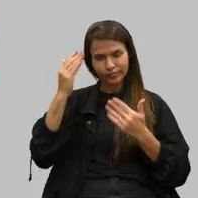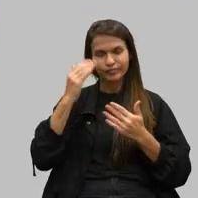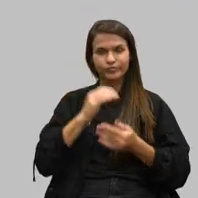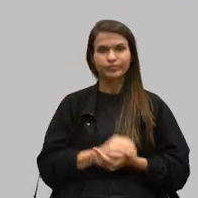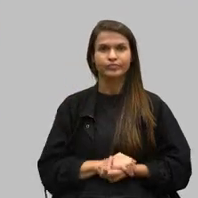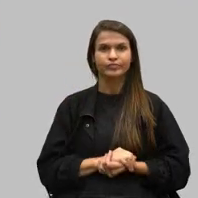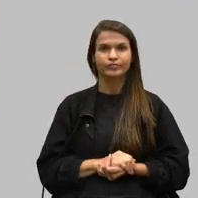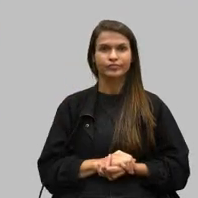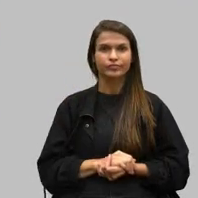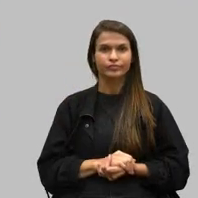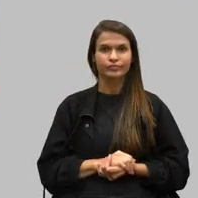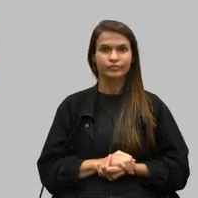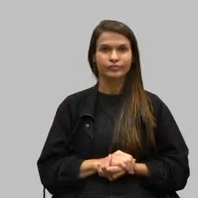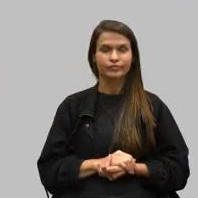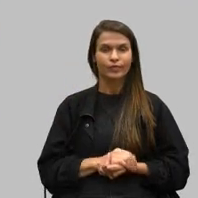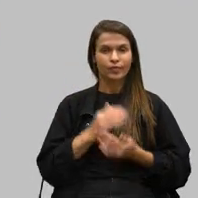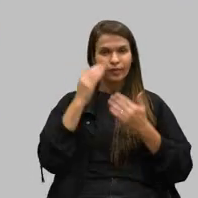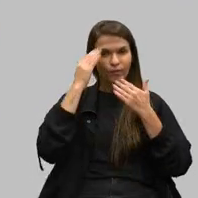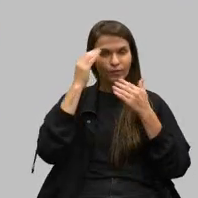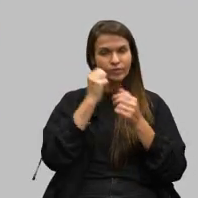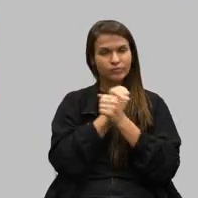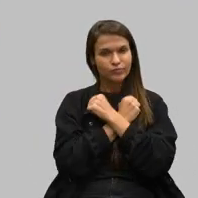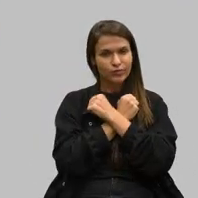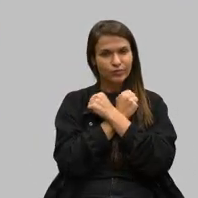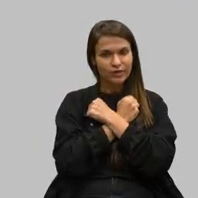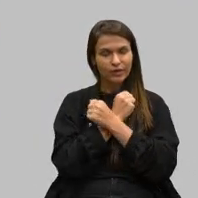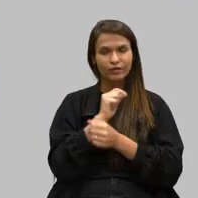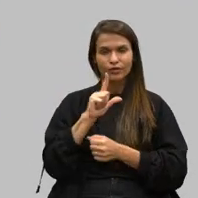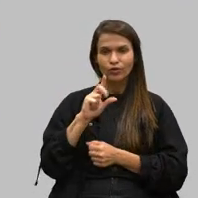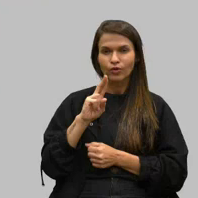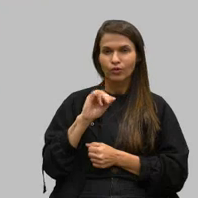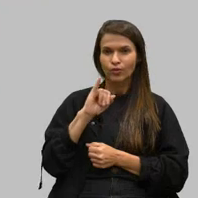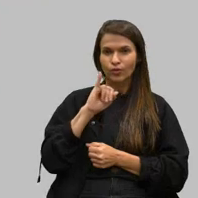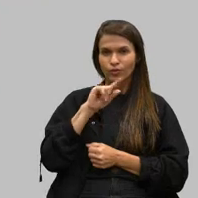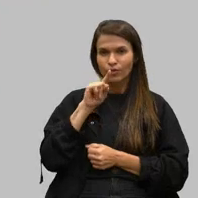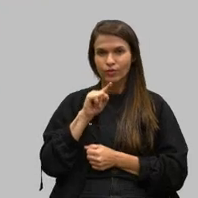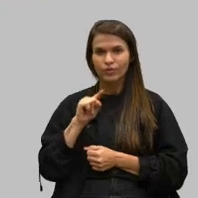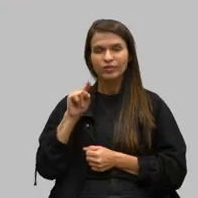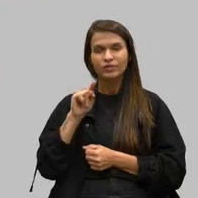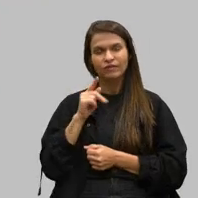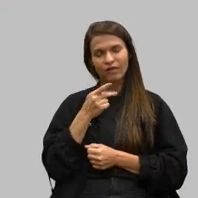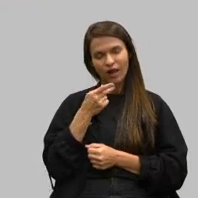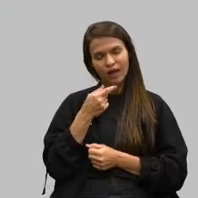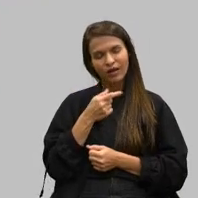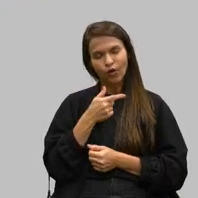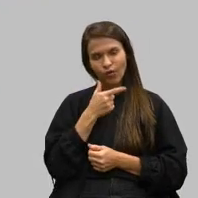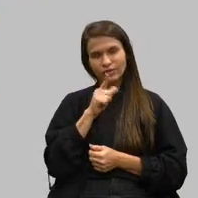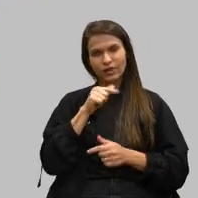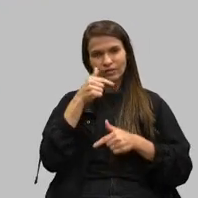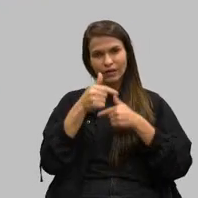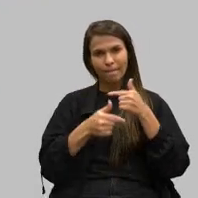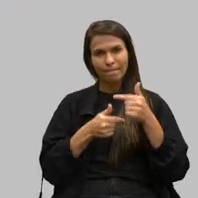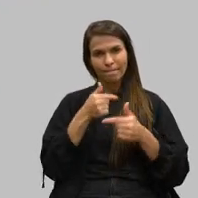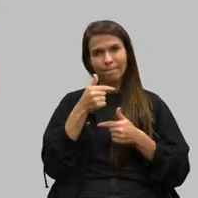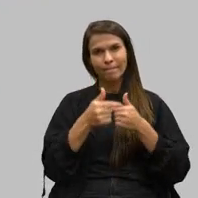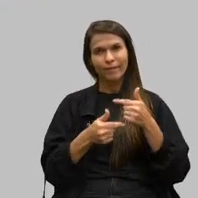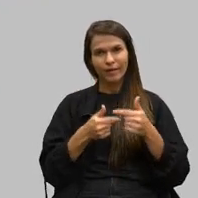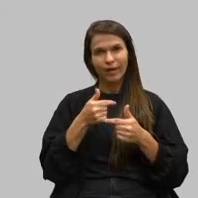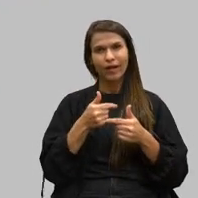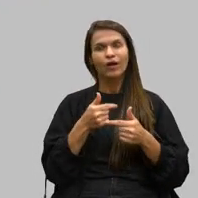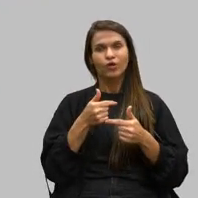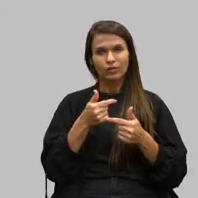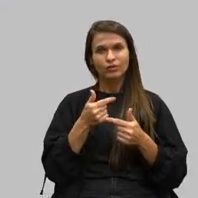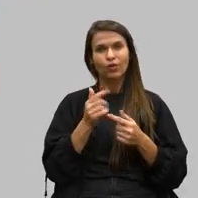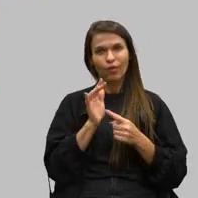Obrigado. Dar um abraço aí no Luiz, e falar que o Luiz consegue trabalhar mais ainda, realmente a demanda,